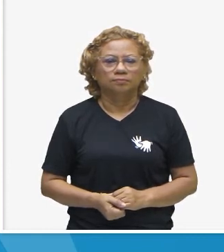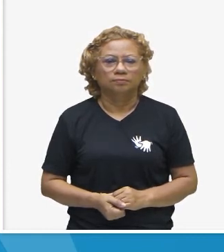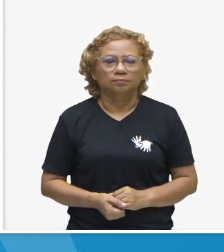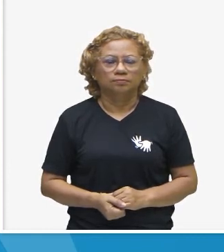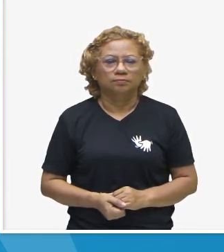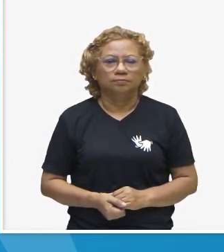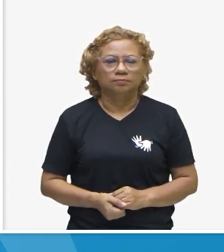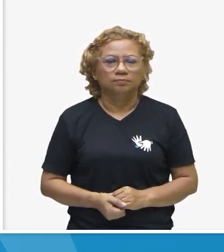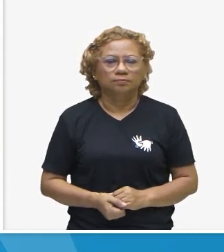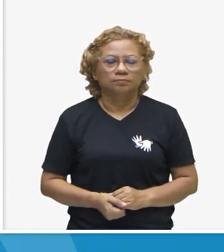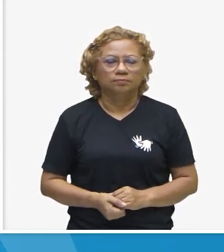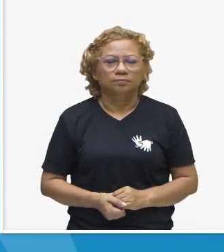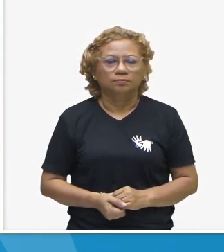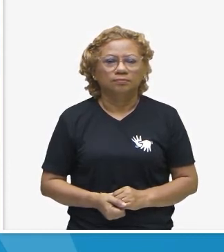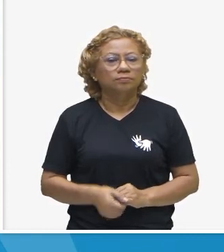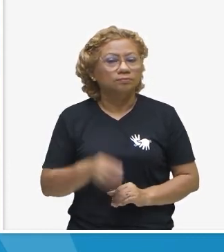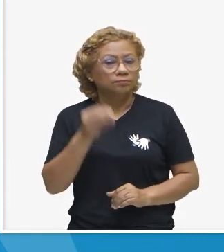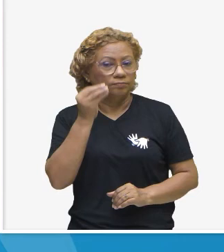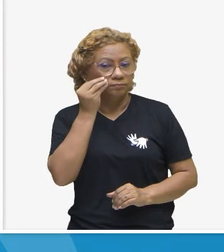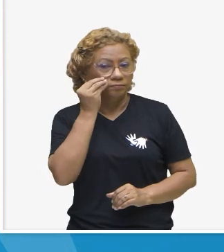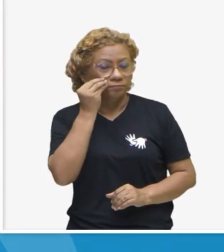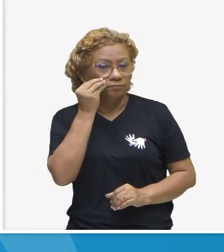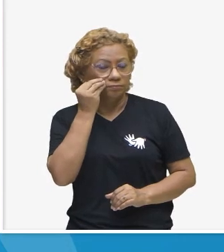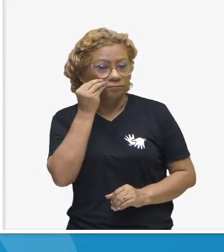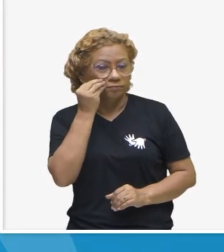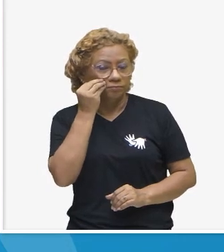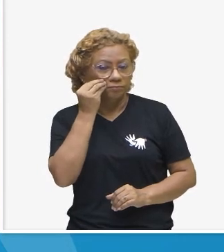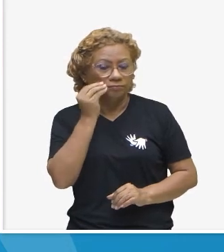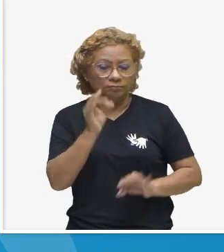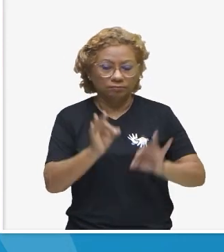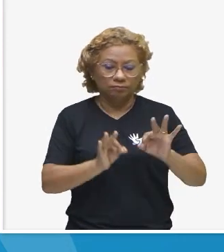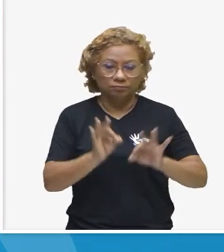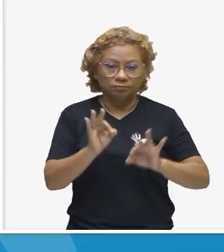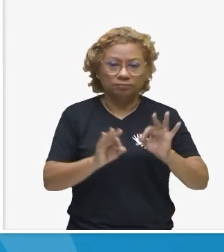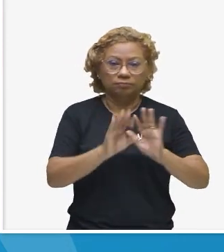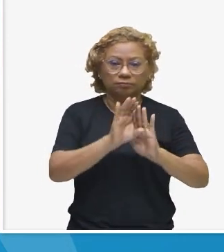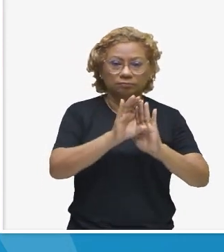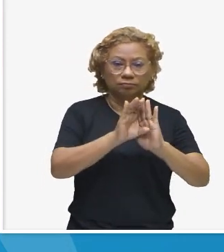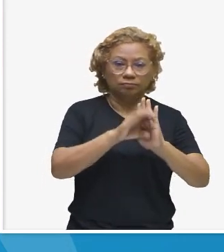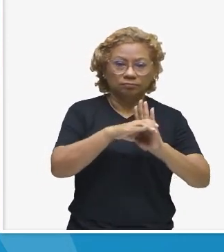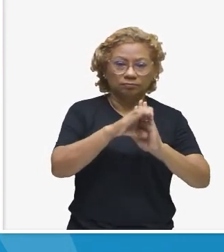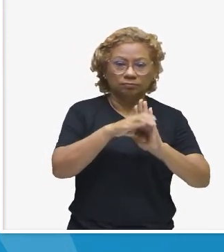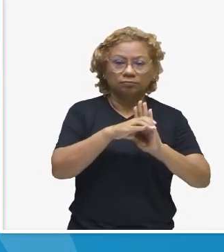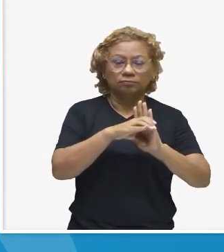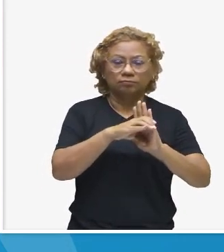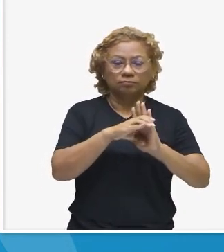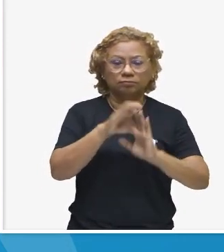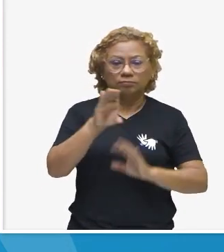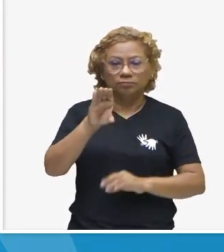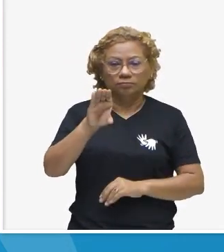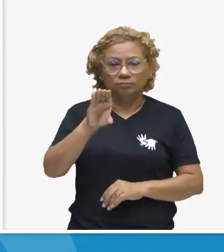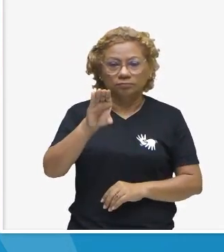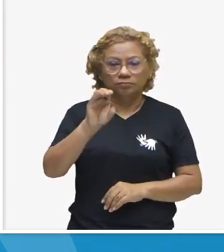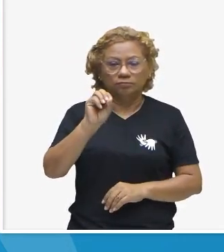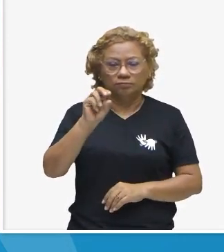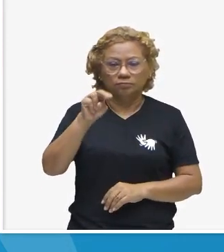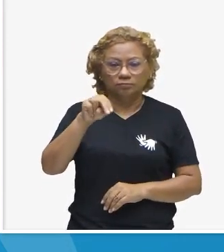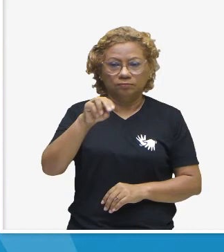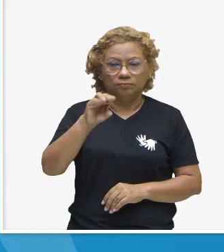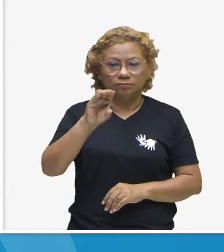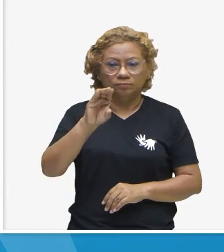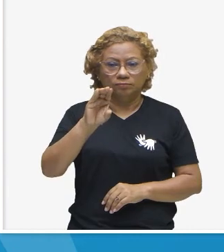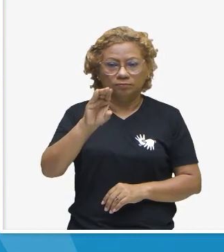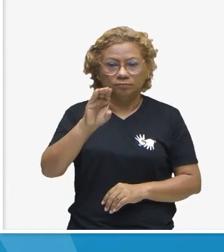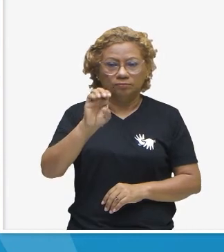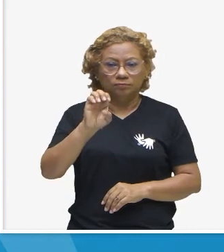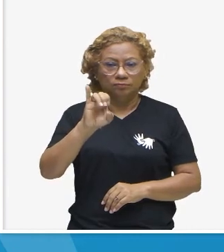E vamos trabalhar agora esse conceito de ângulos opostos pelo vértice. Eu vou até fazer melhor,